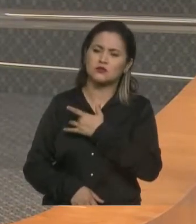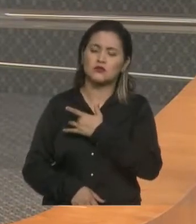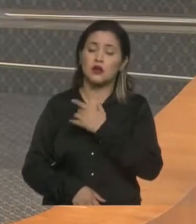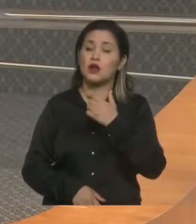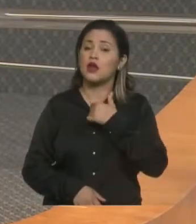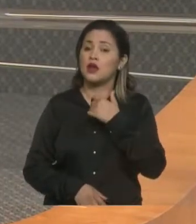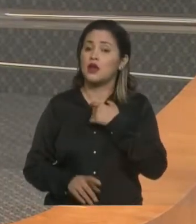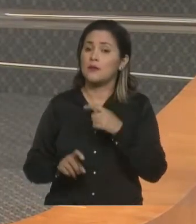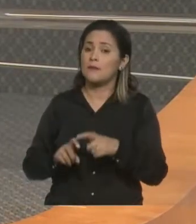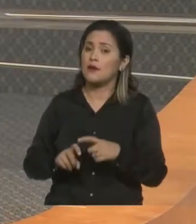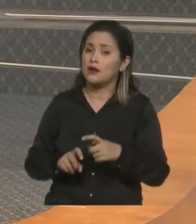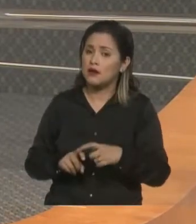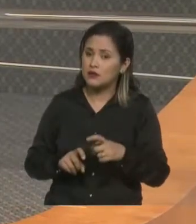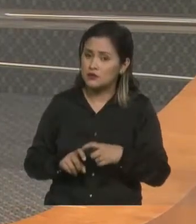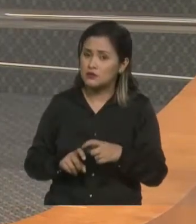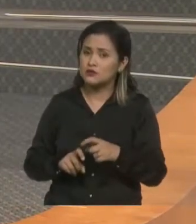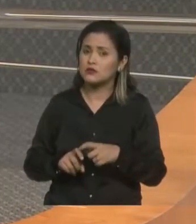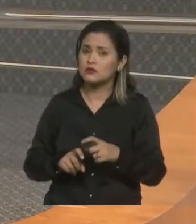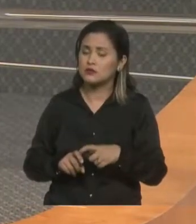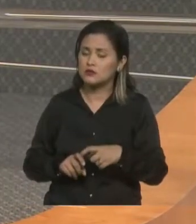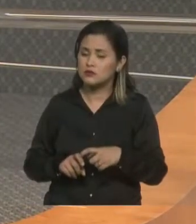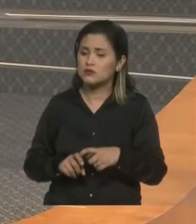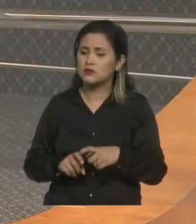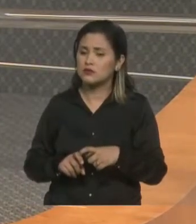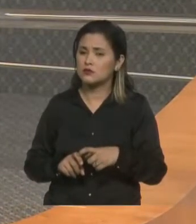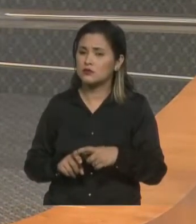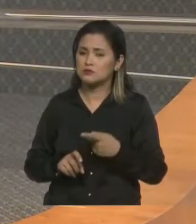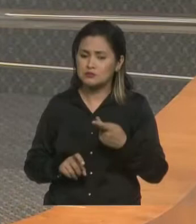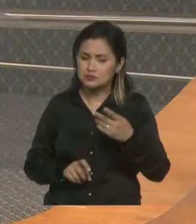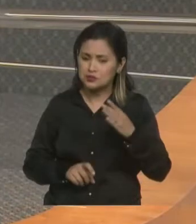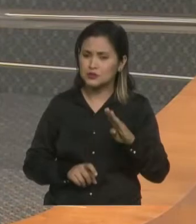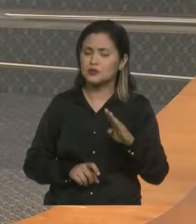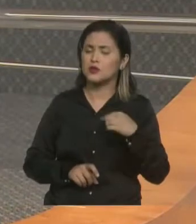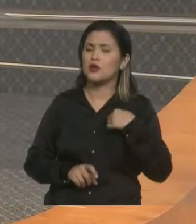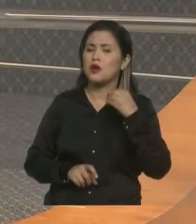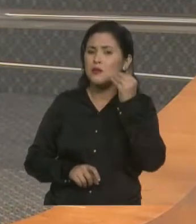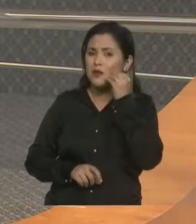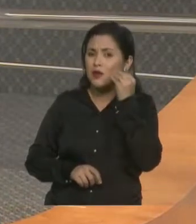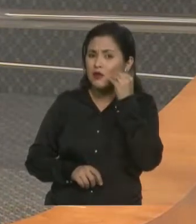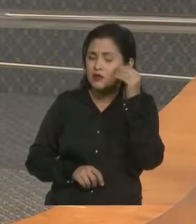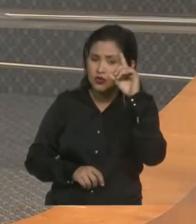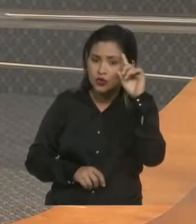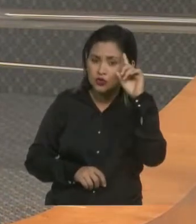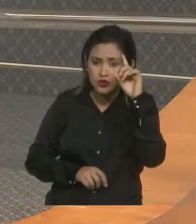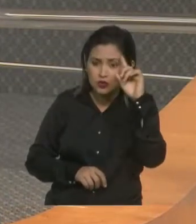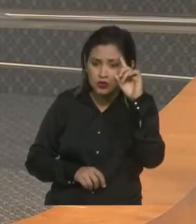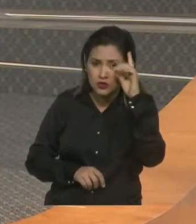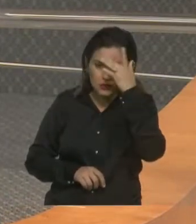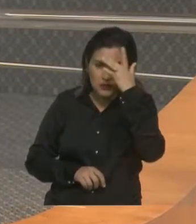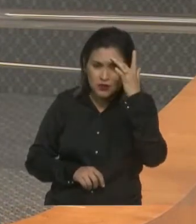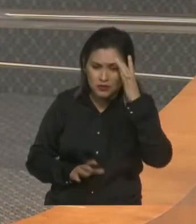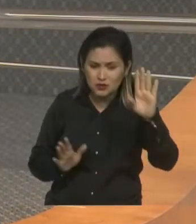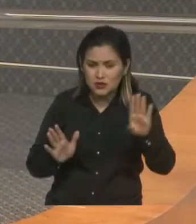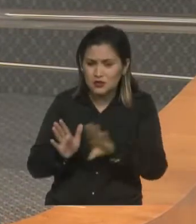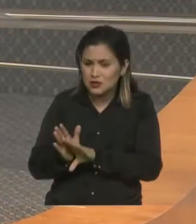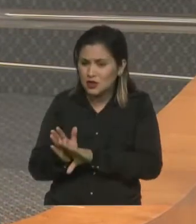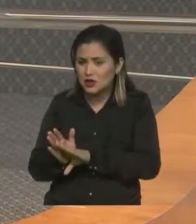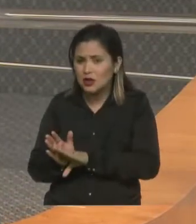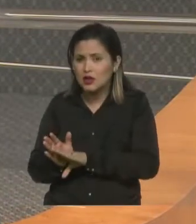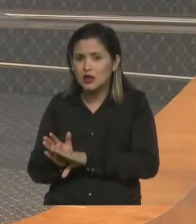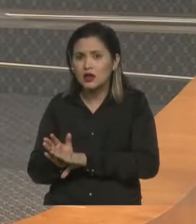médico da rede. Eu vejo todo dia pacientes que chegam com tumores avançados